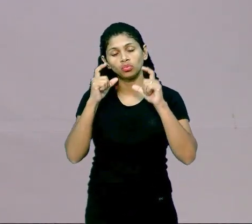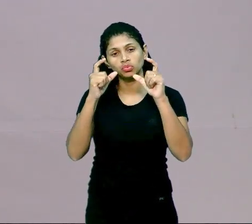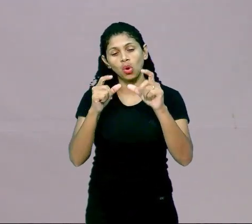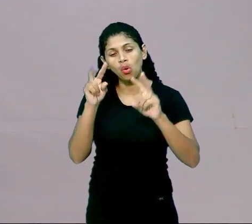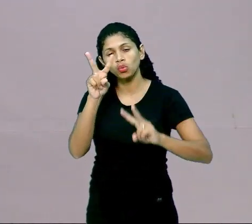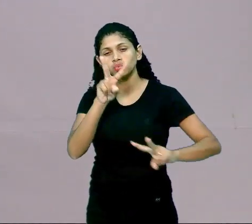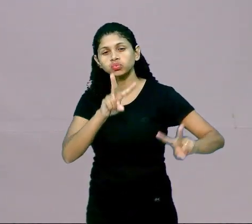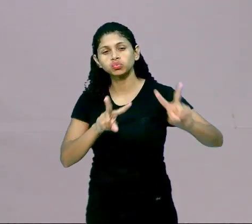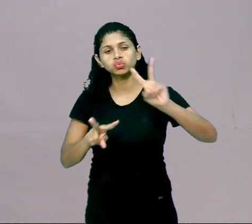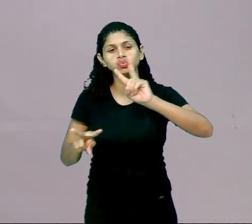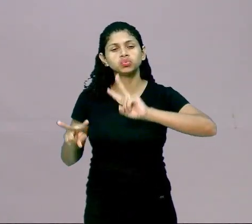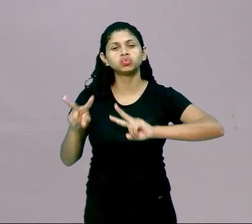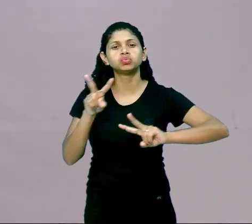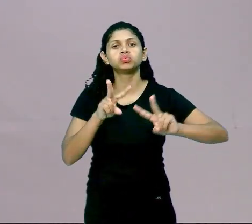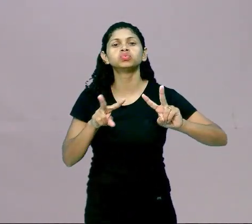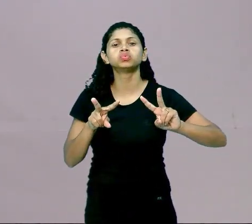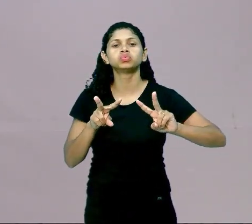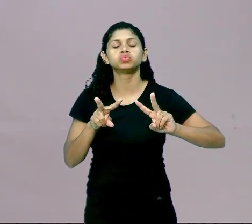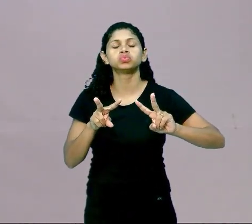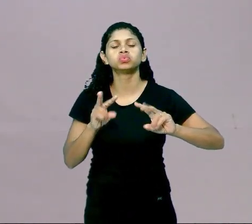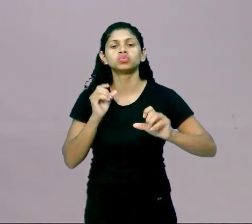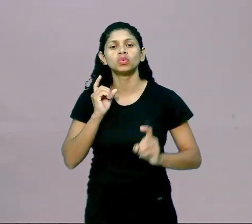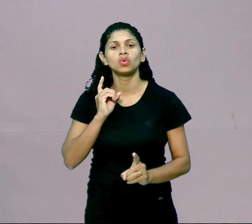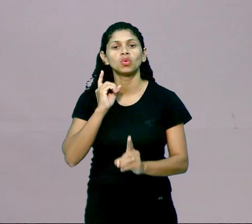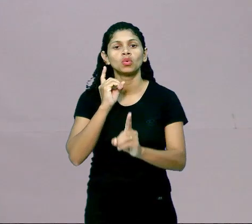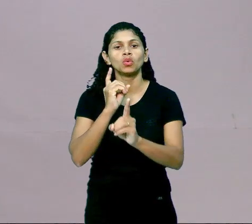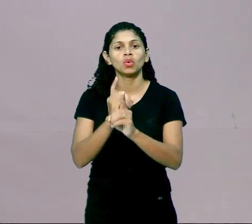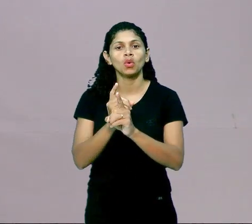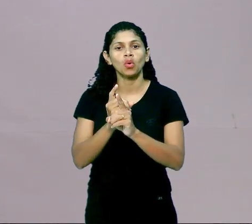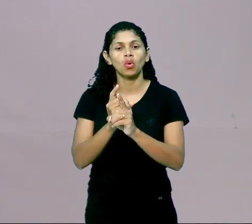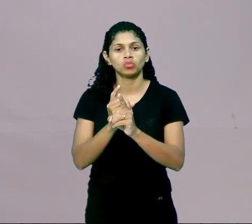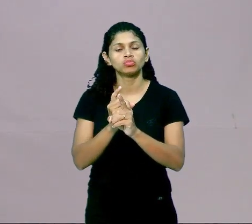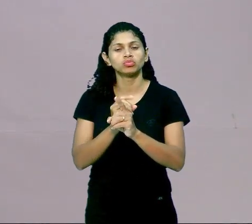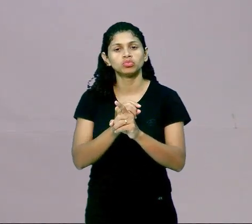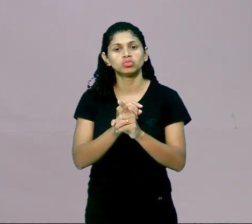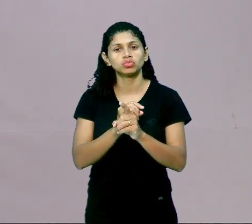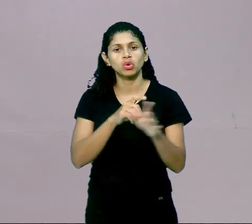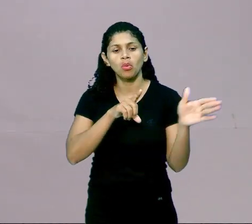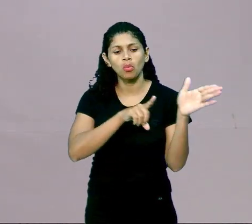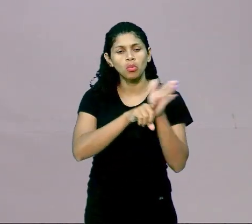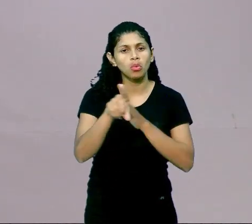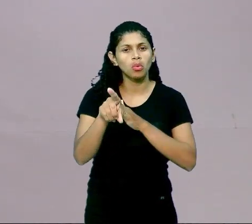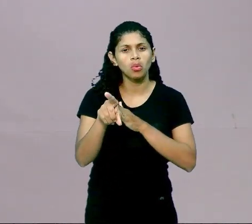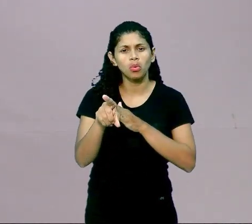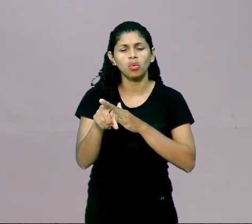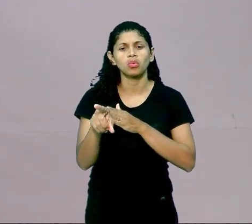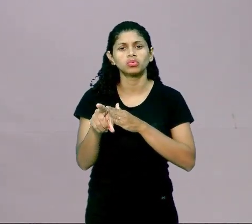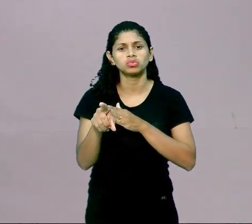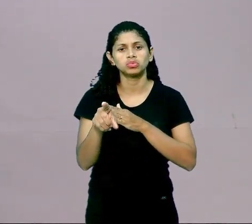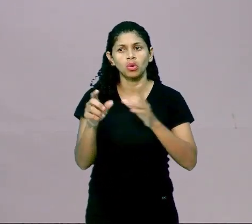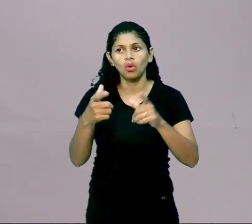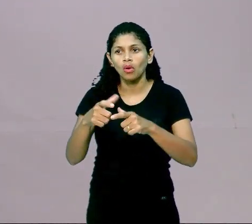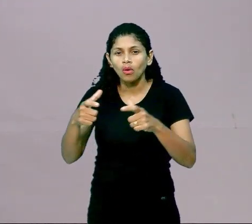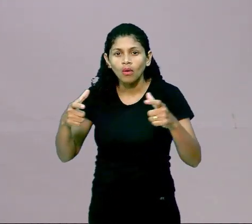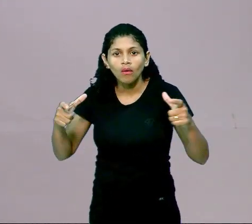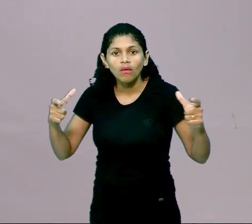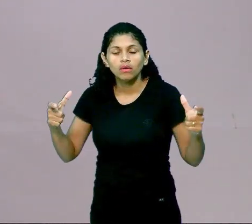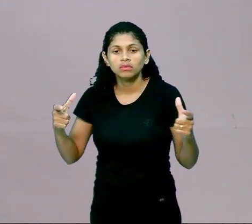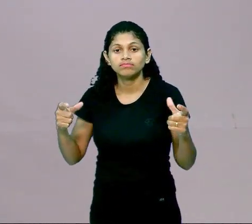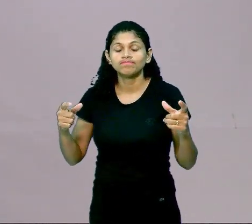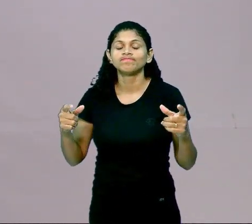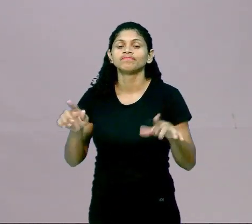você acha uma questão dessa muito complexa. Mas não. Ela é tão